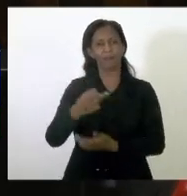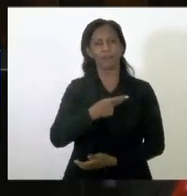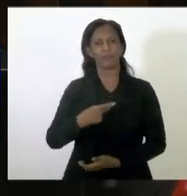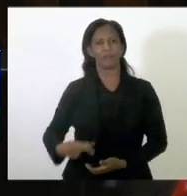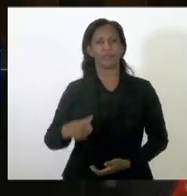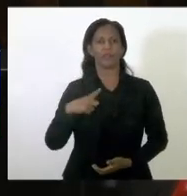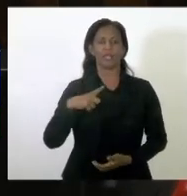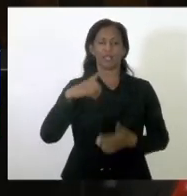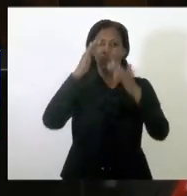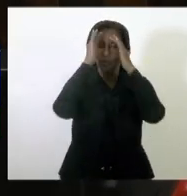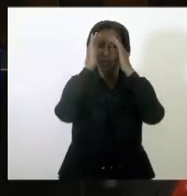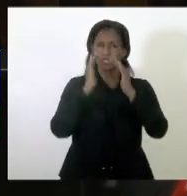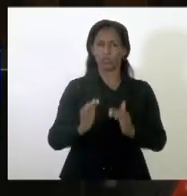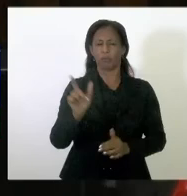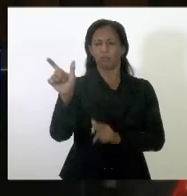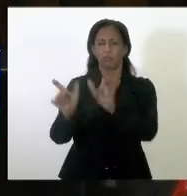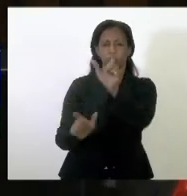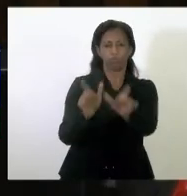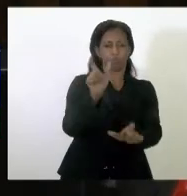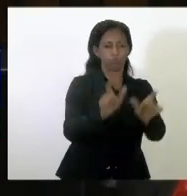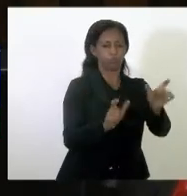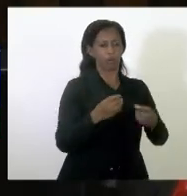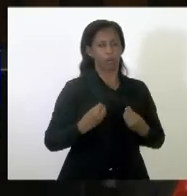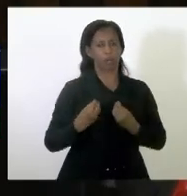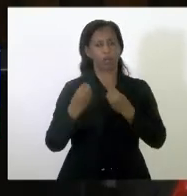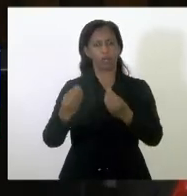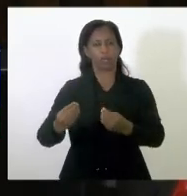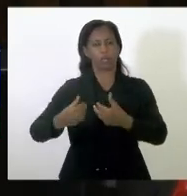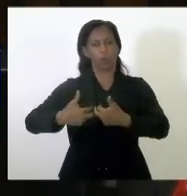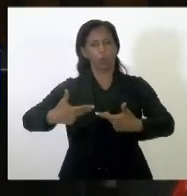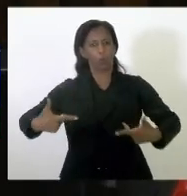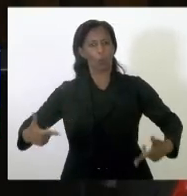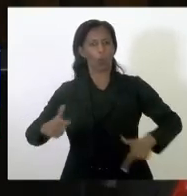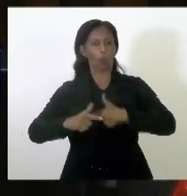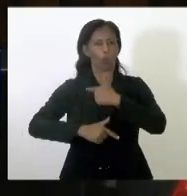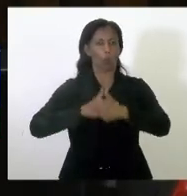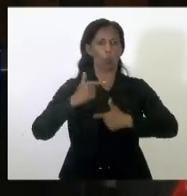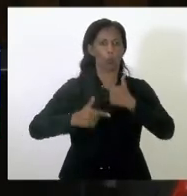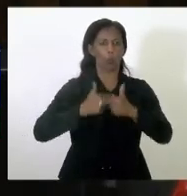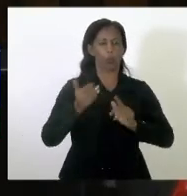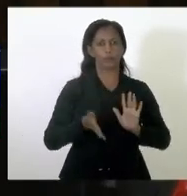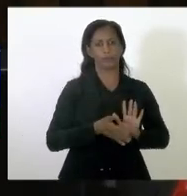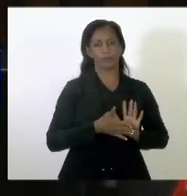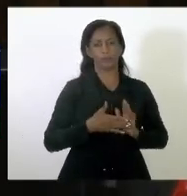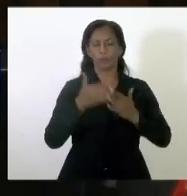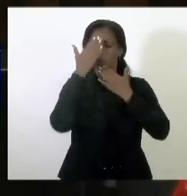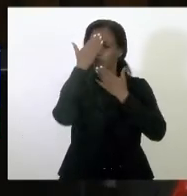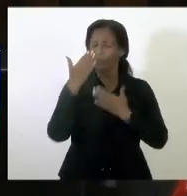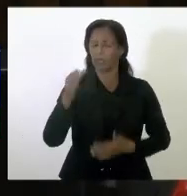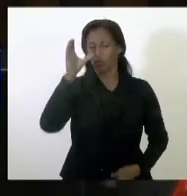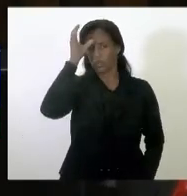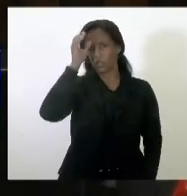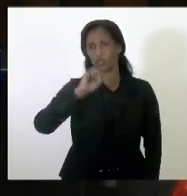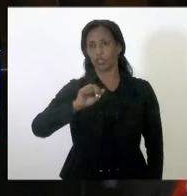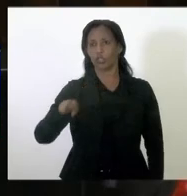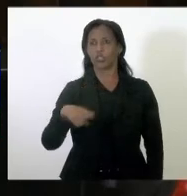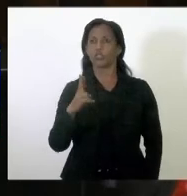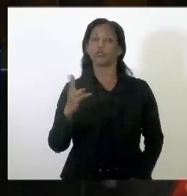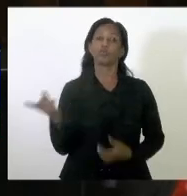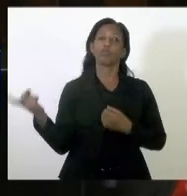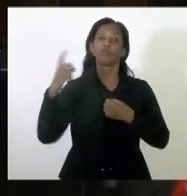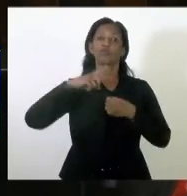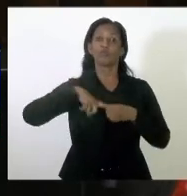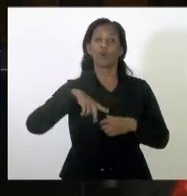têm no respeito às pessoas e na entrega de serviço de qualidade a sua bandeira de mandato. Então, muito obrigado, Tia Ju. Estamos de